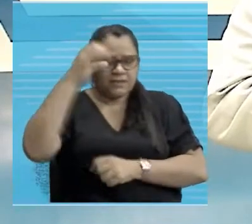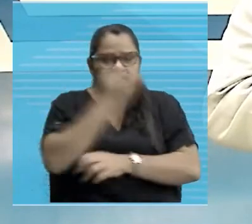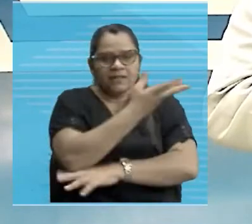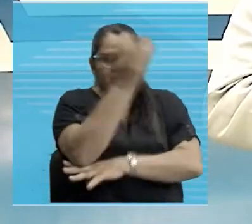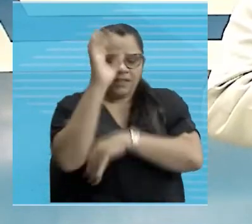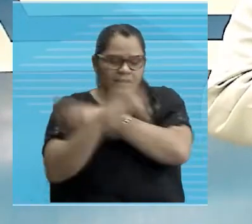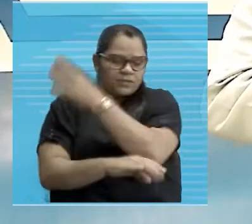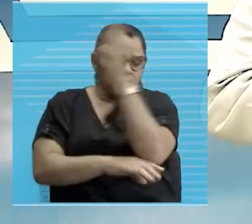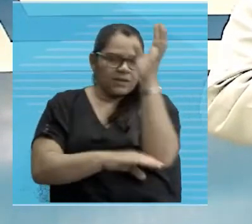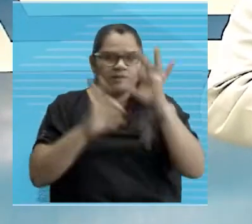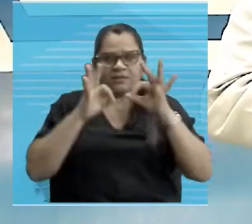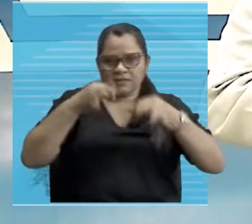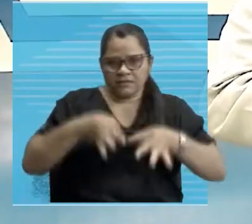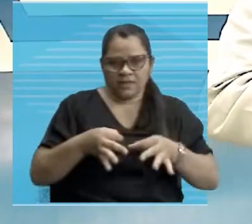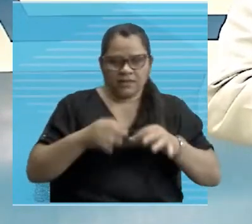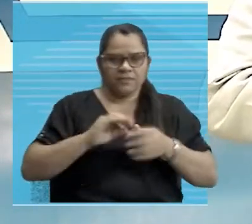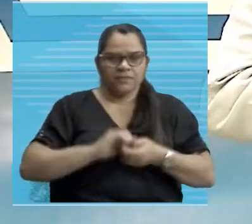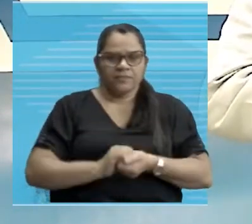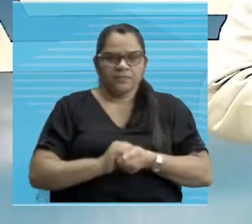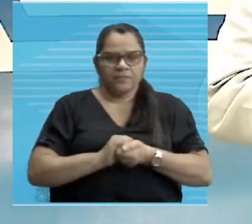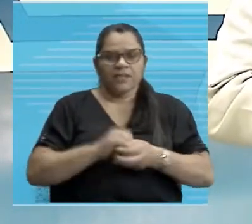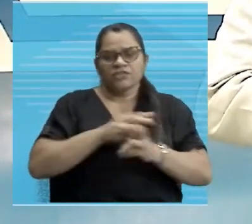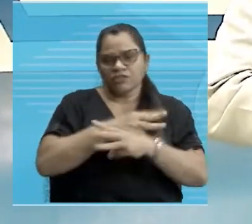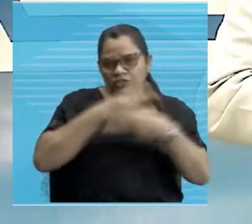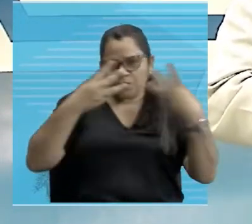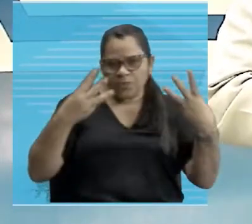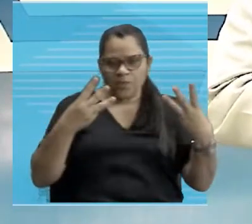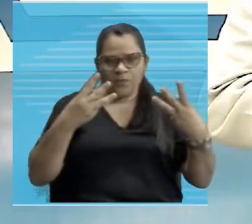galera? Muito bem. Show?